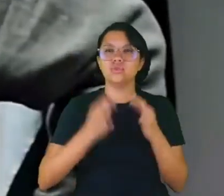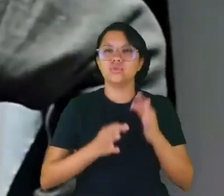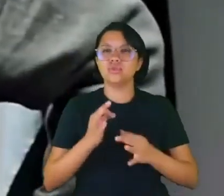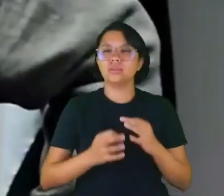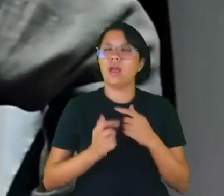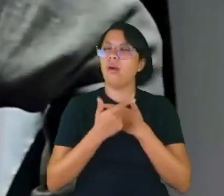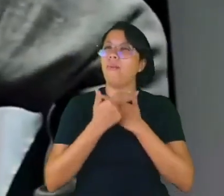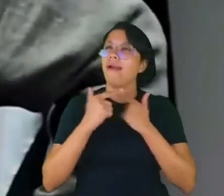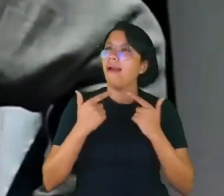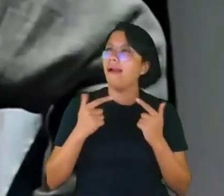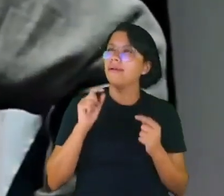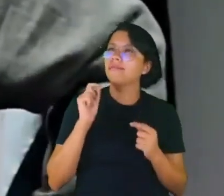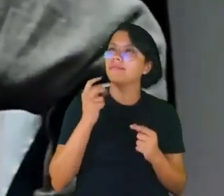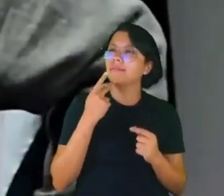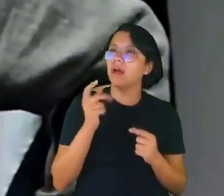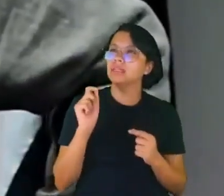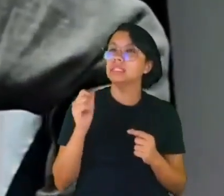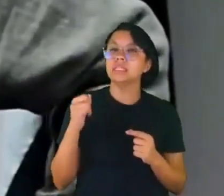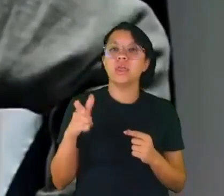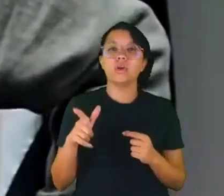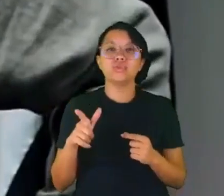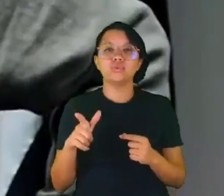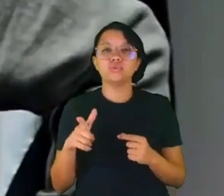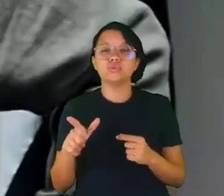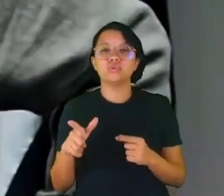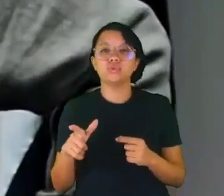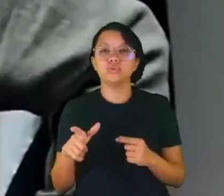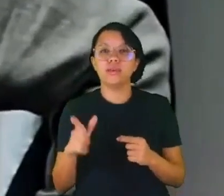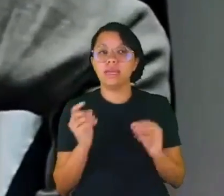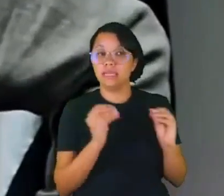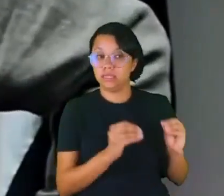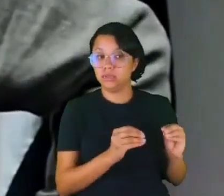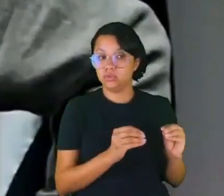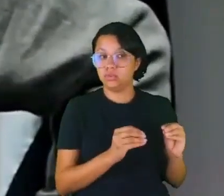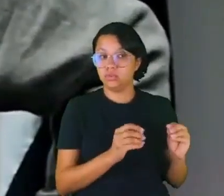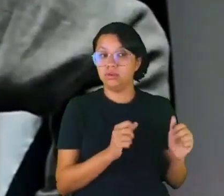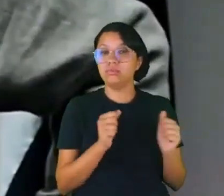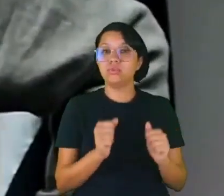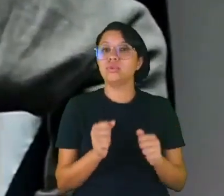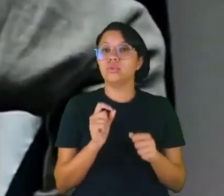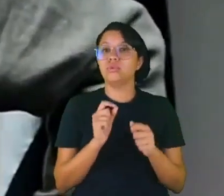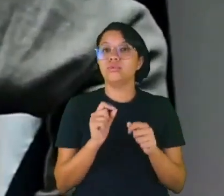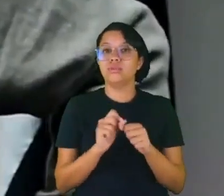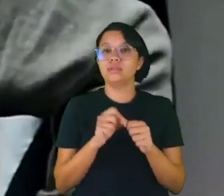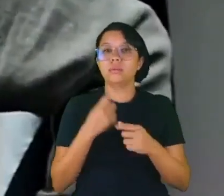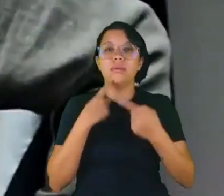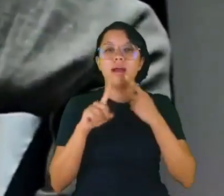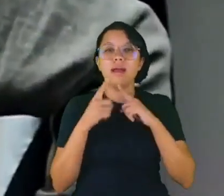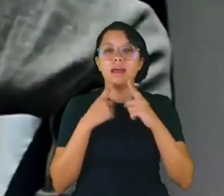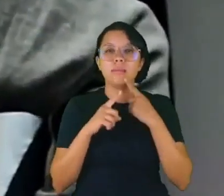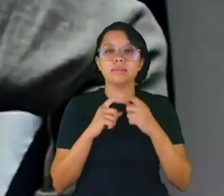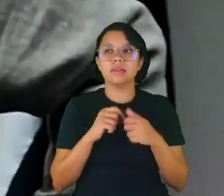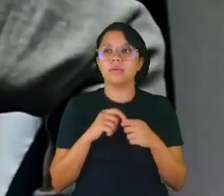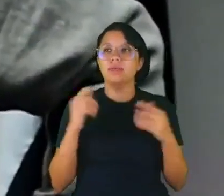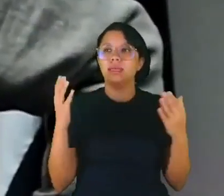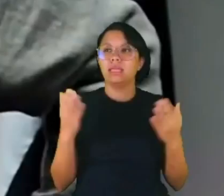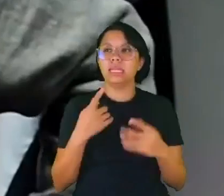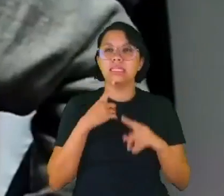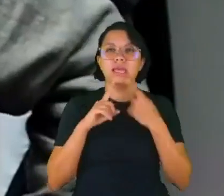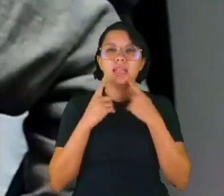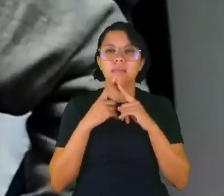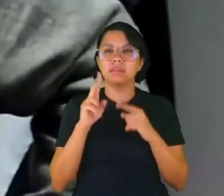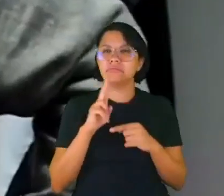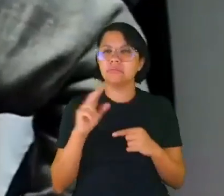é que fala assim, se não tiver isso, é possível fazer, se faça uma reclamação, e a reclamação é muito pouco